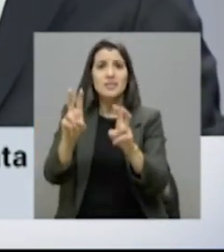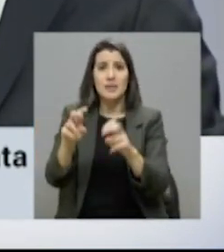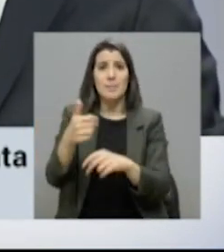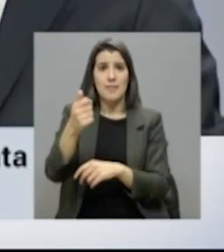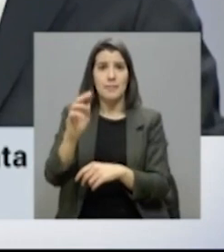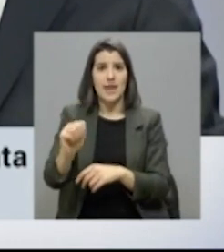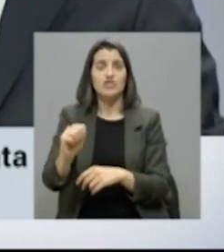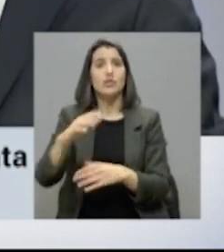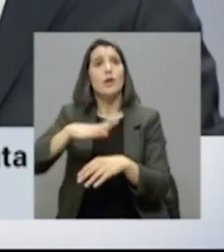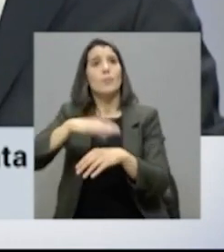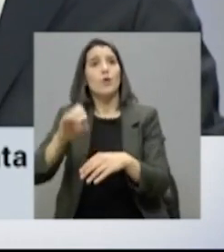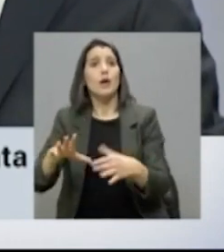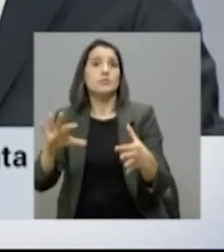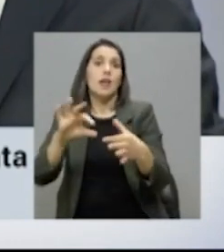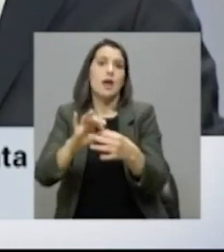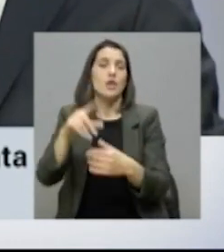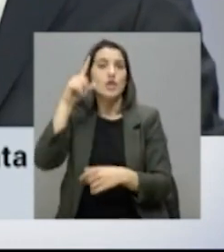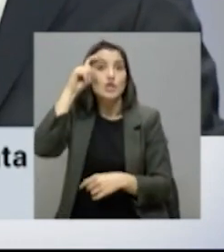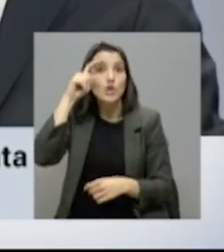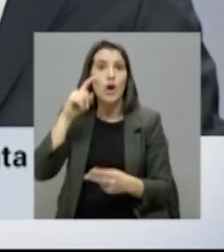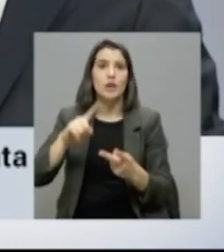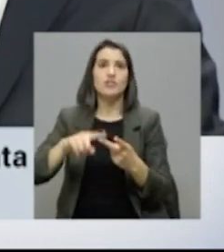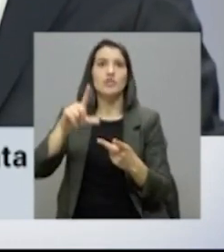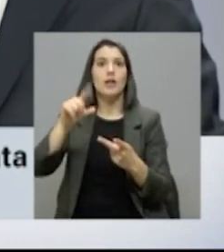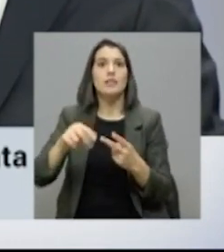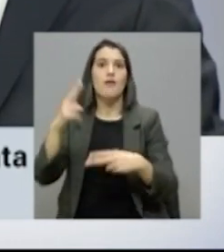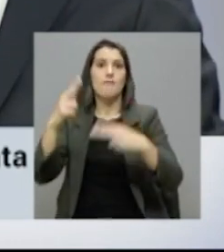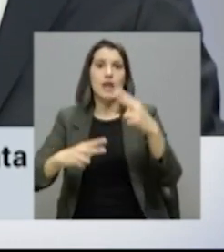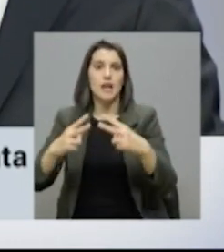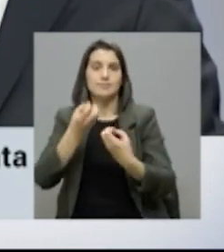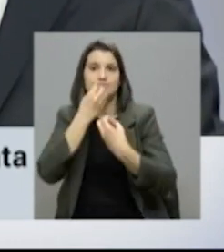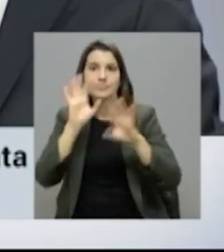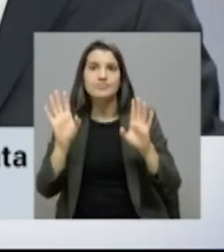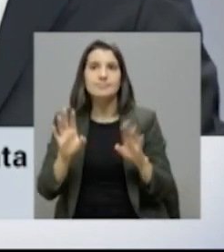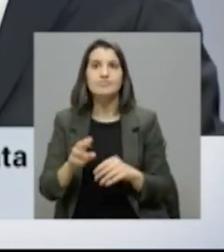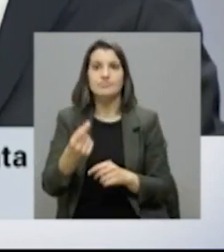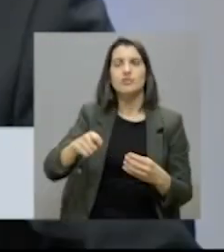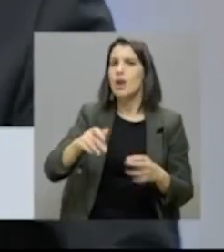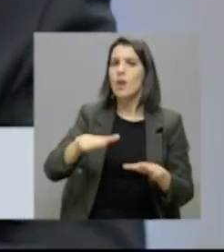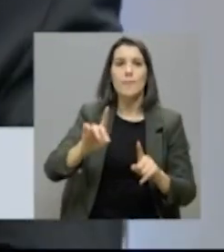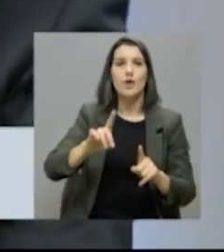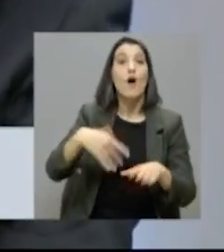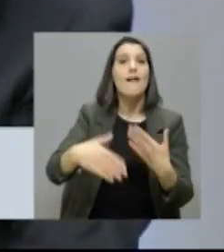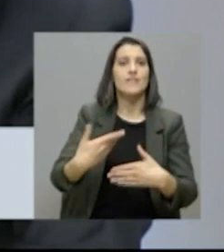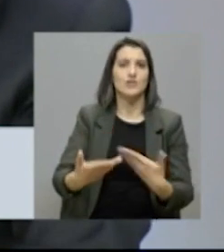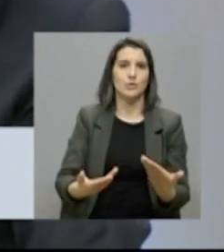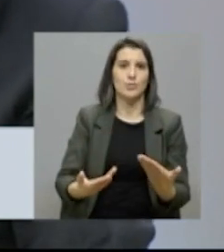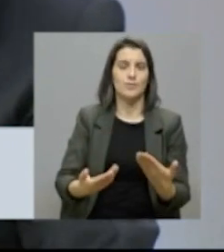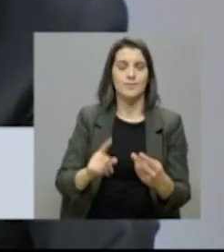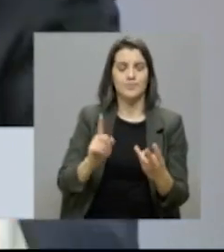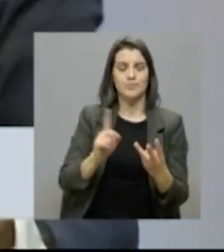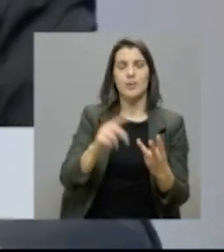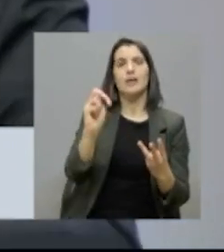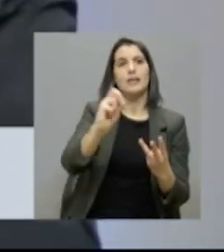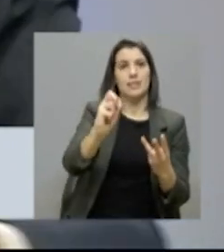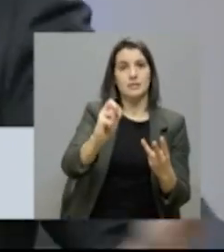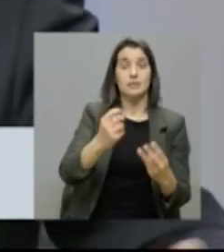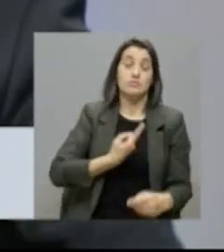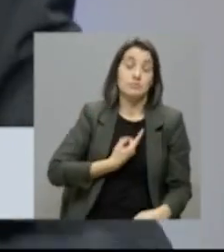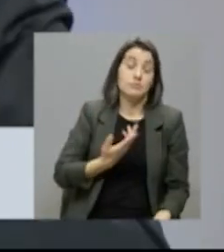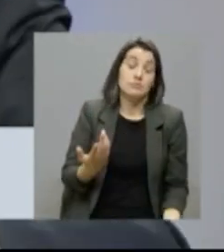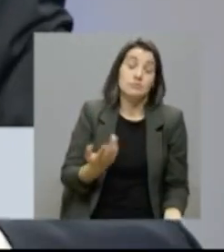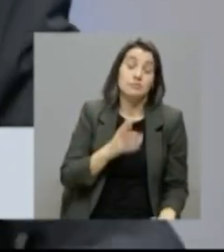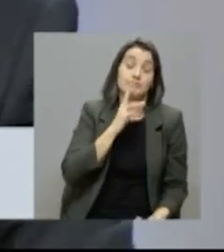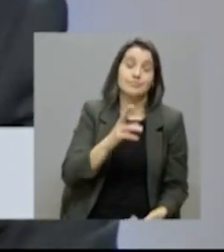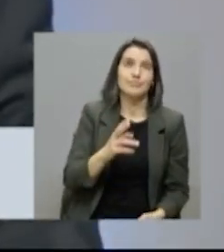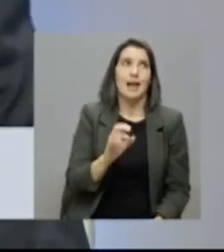ligado, por exemplo, ao caso Sócrates, está ligado ao caso do apagão fiscal, a questão das transferências para offshore. Terceira referência que tinha que fazer ao doutor